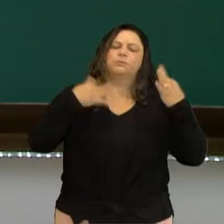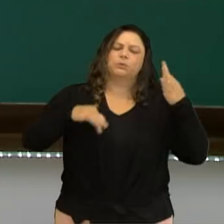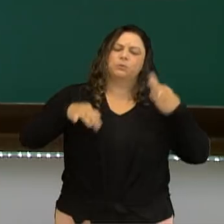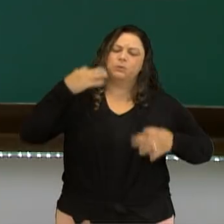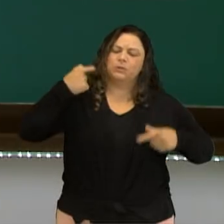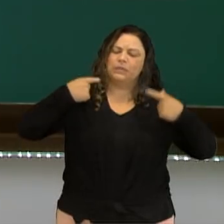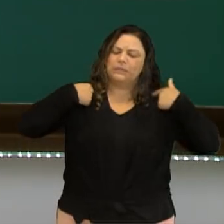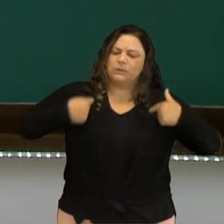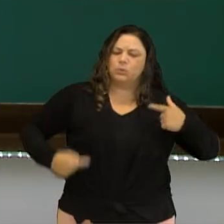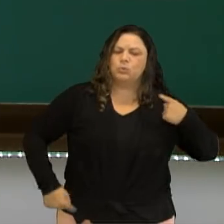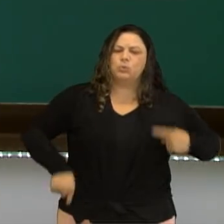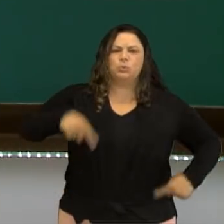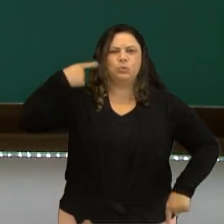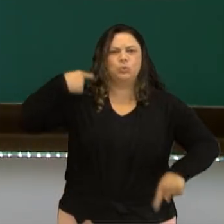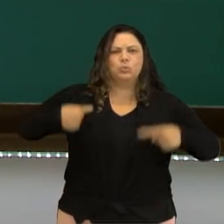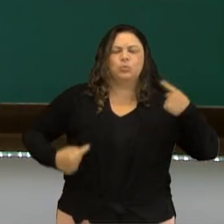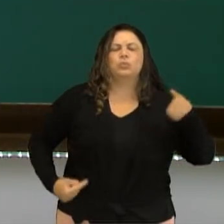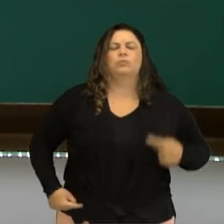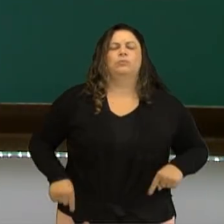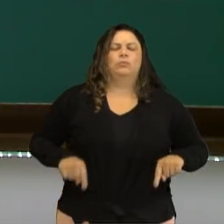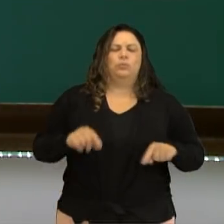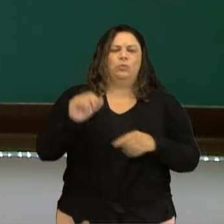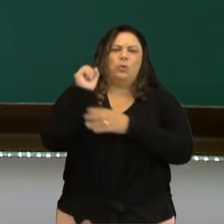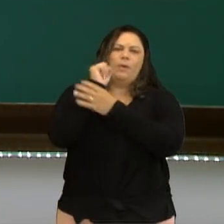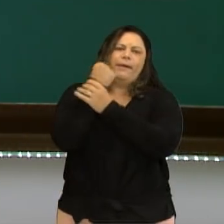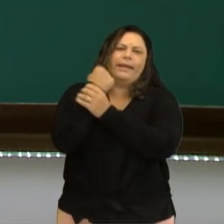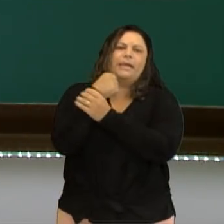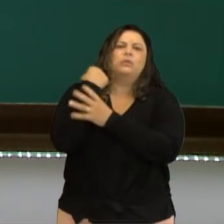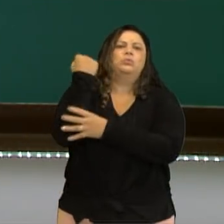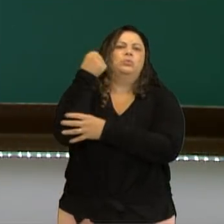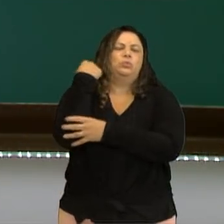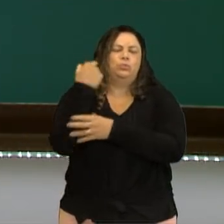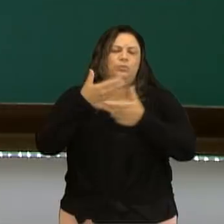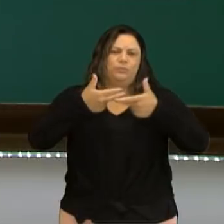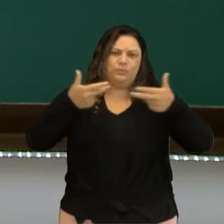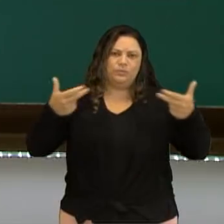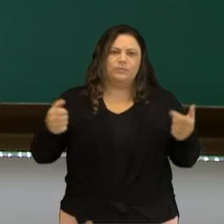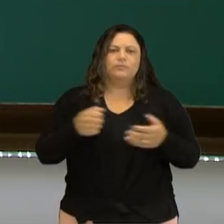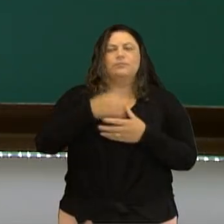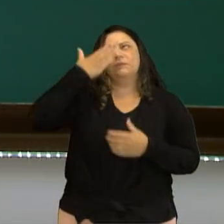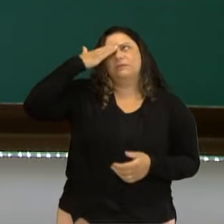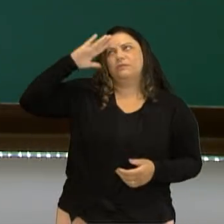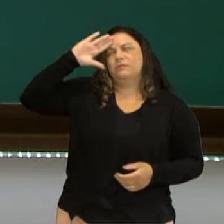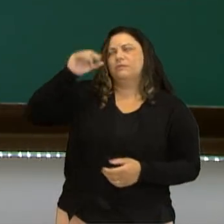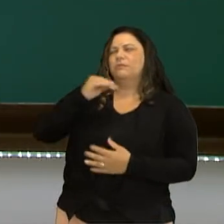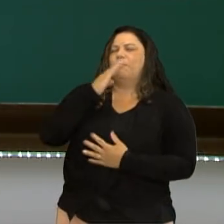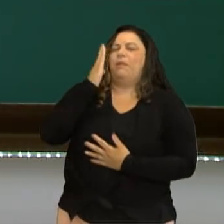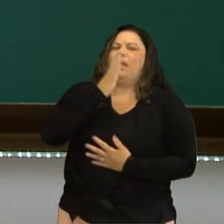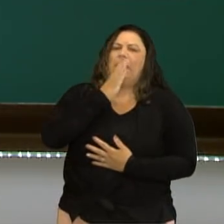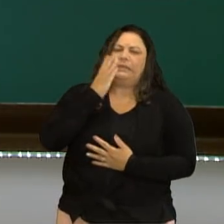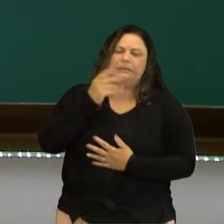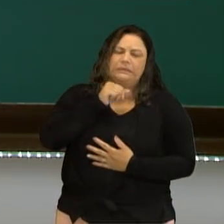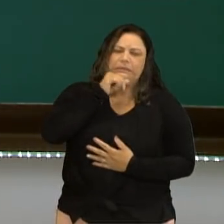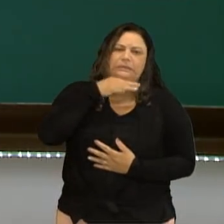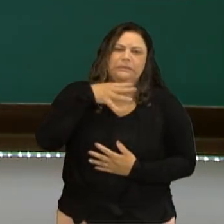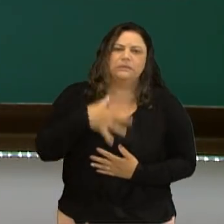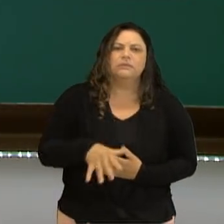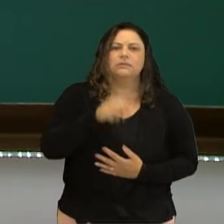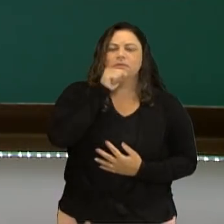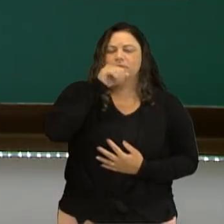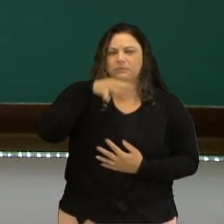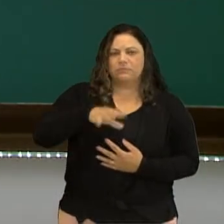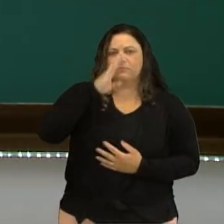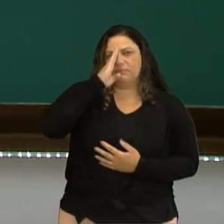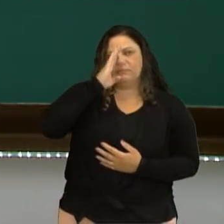partes do corpo, principalmente nas juntas, febre, náuseas, vômitos. A principal